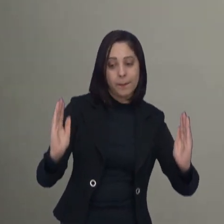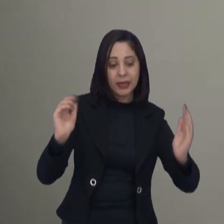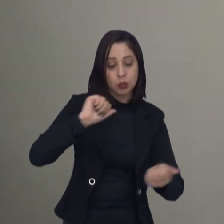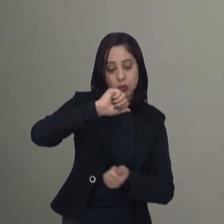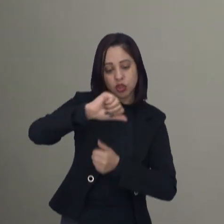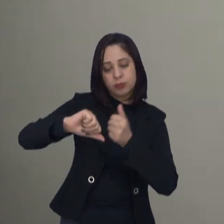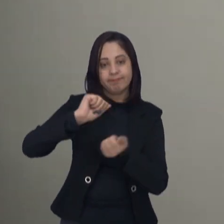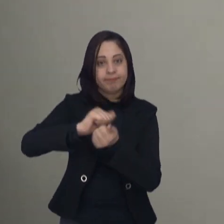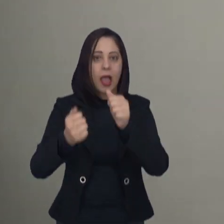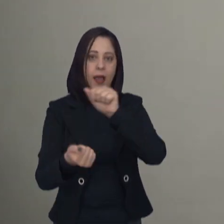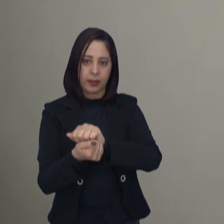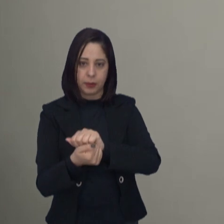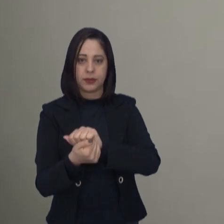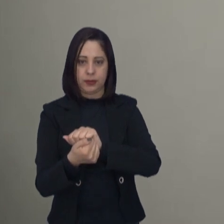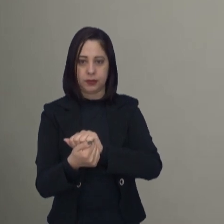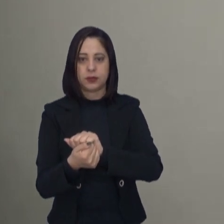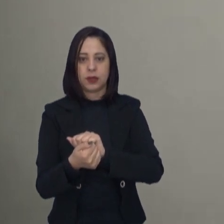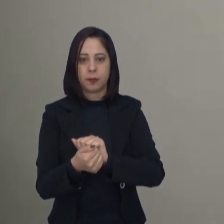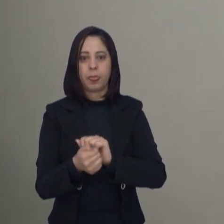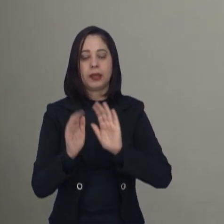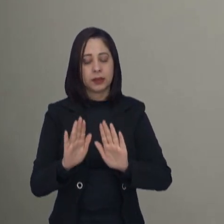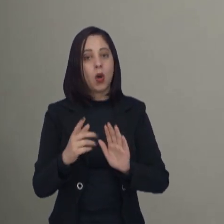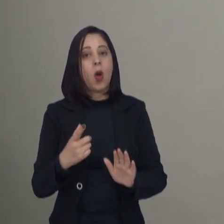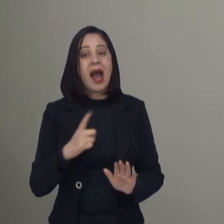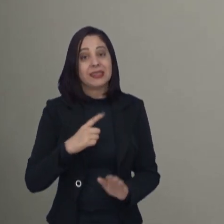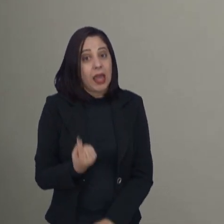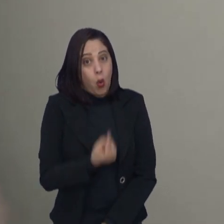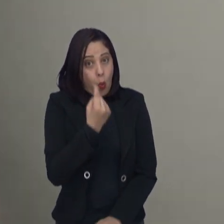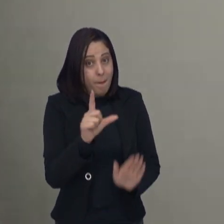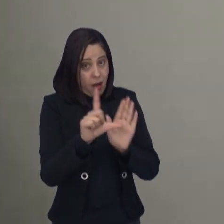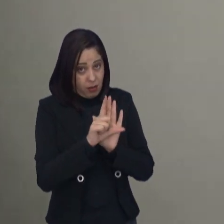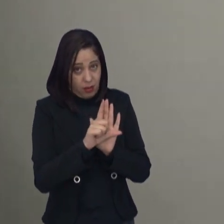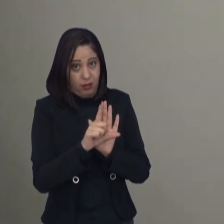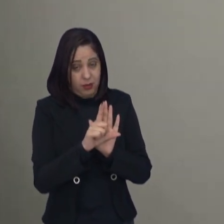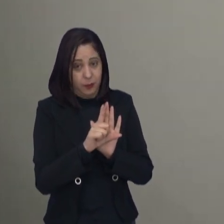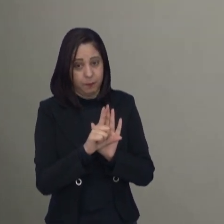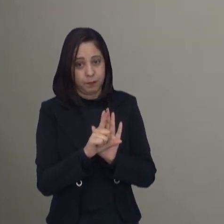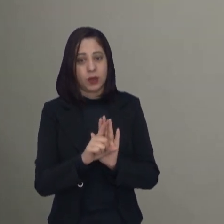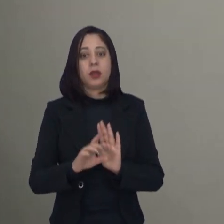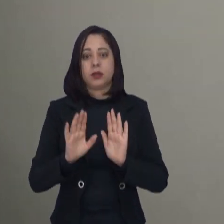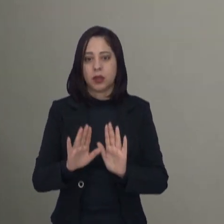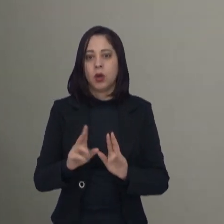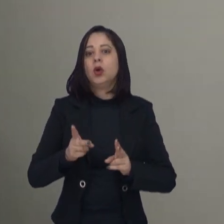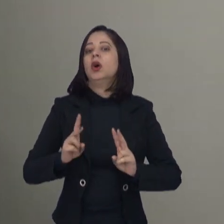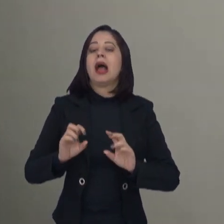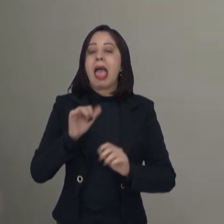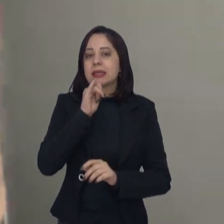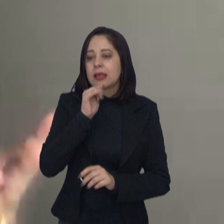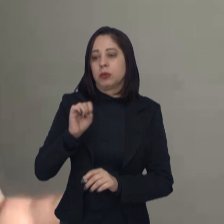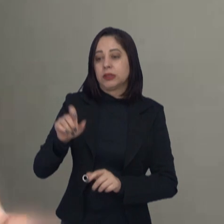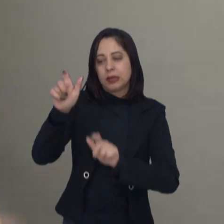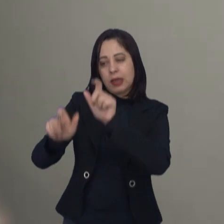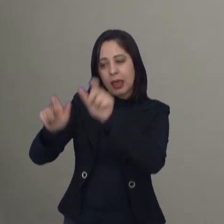que é a única regulamentação que a gente tem por enquanto, de como elas devem exercer. O que a gente trabalha com altos valores acaba,